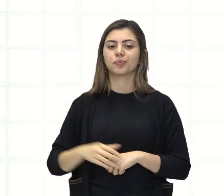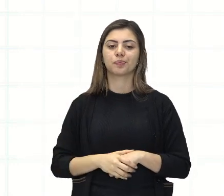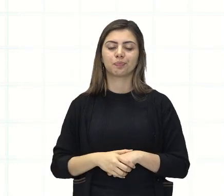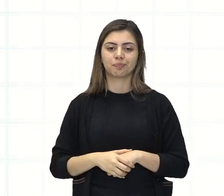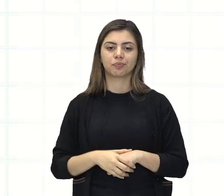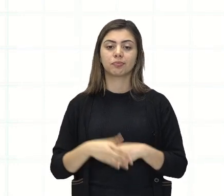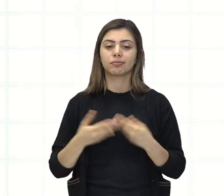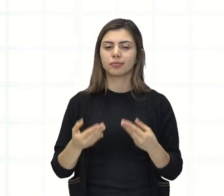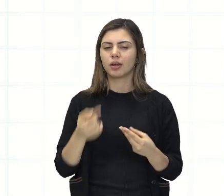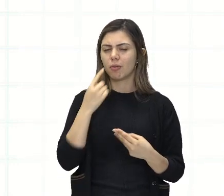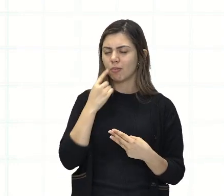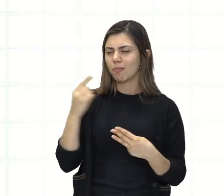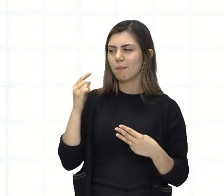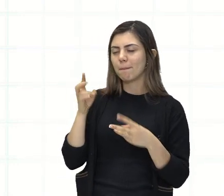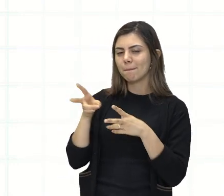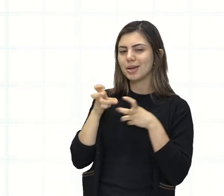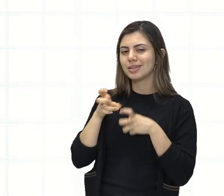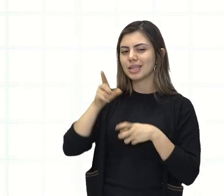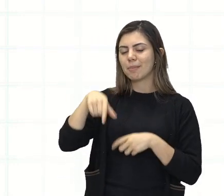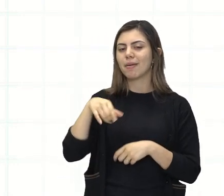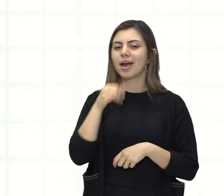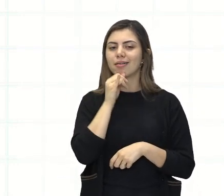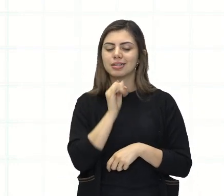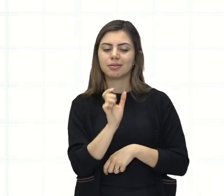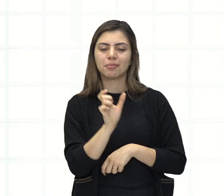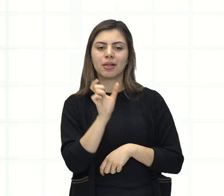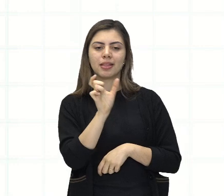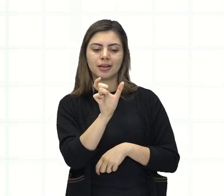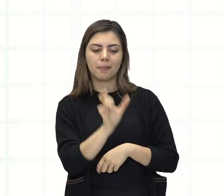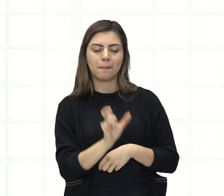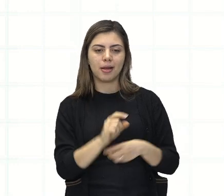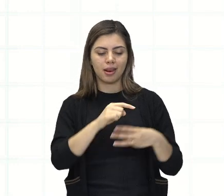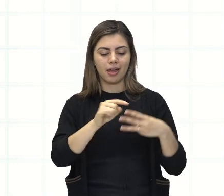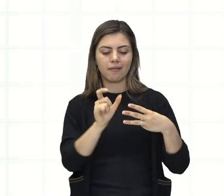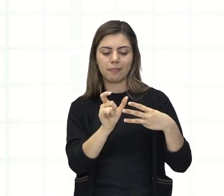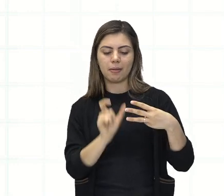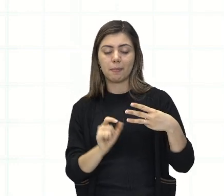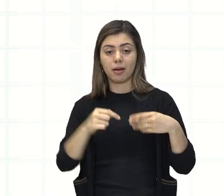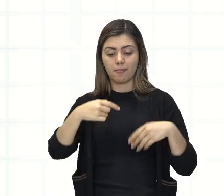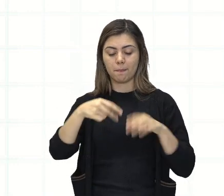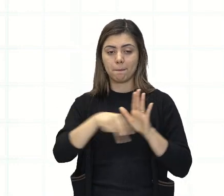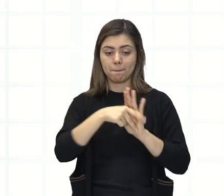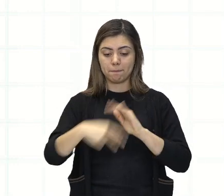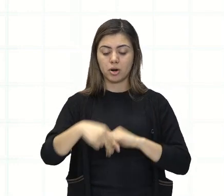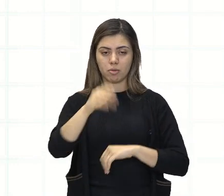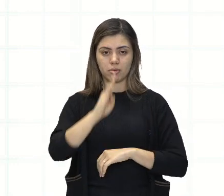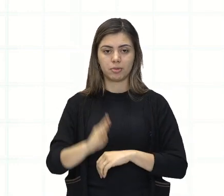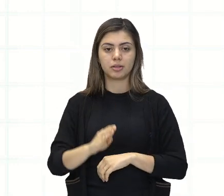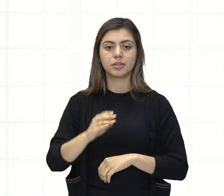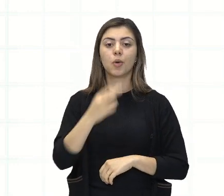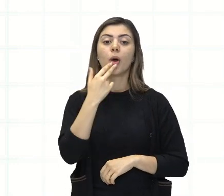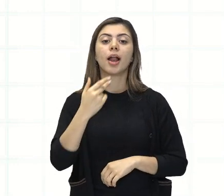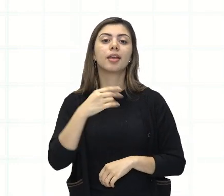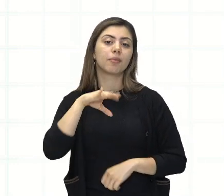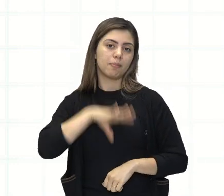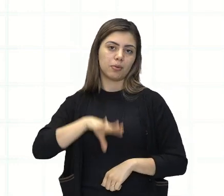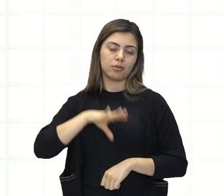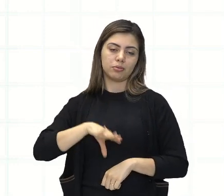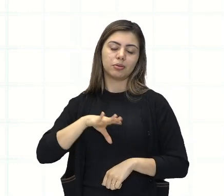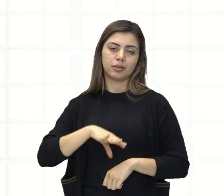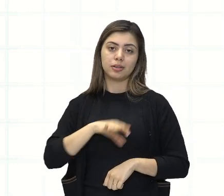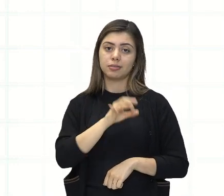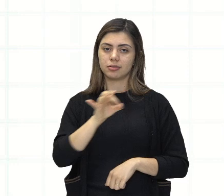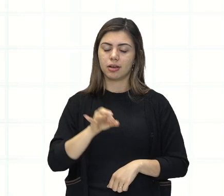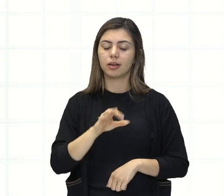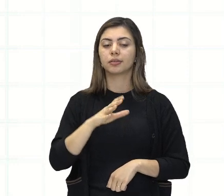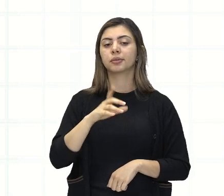sudeste. Então, nós temos um exemplo aí, nosso país fala a língua portuguesa, ele